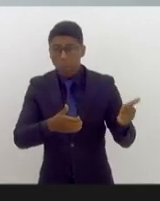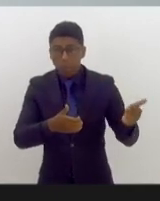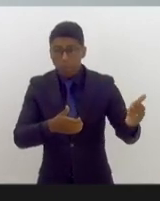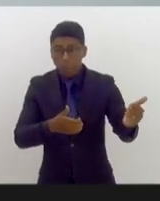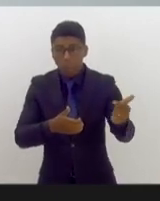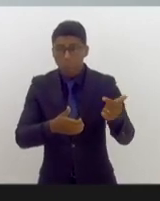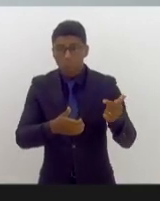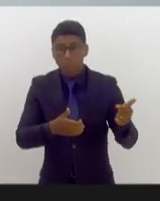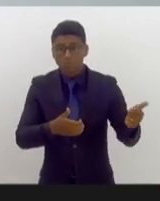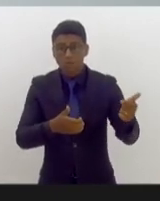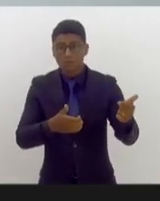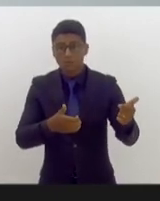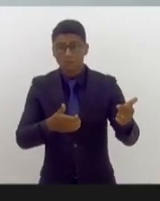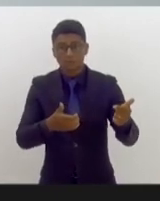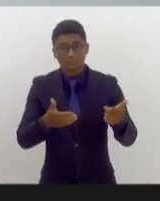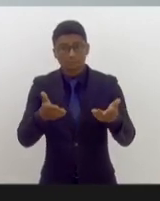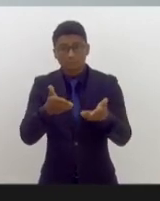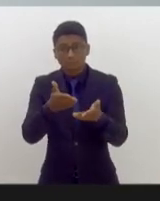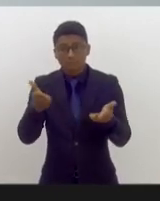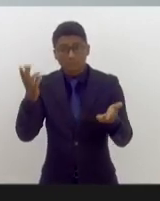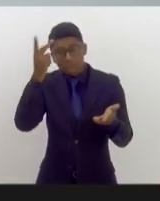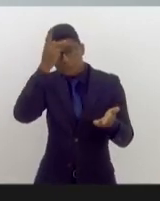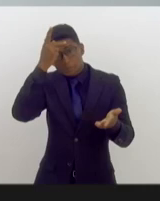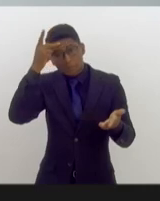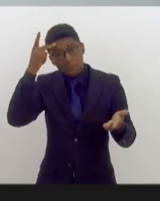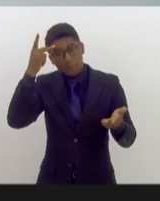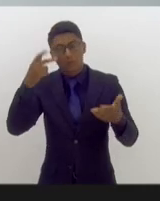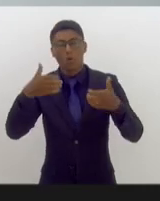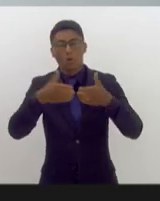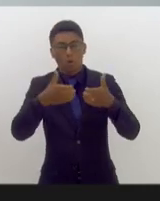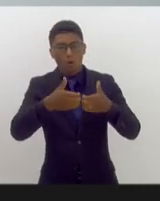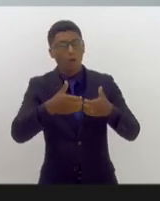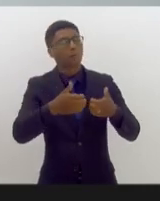segurança a livre circulação das pessoas.